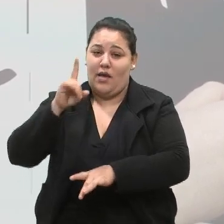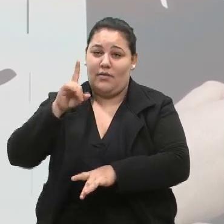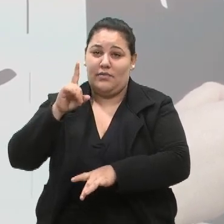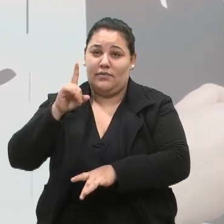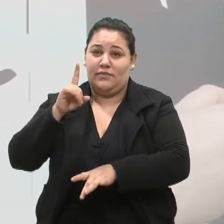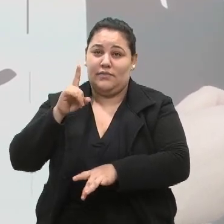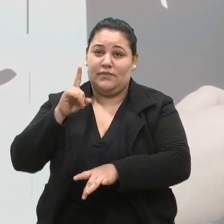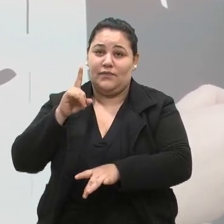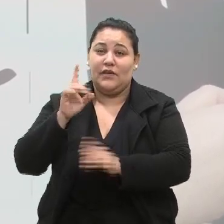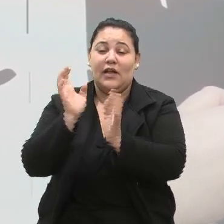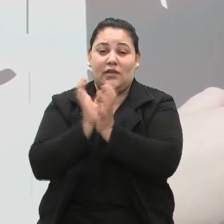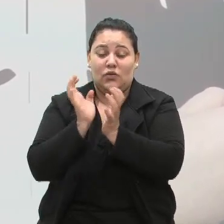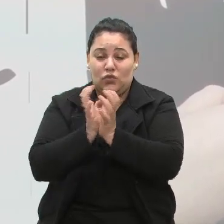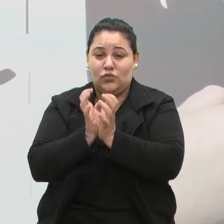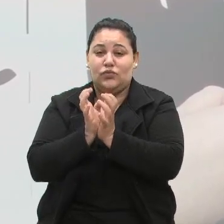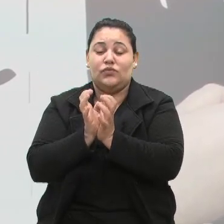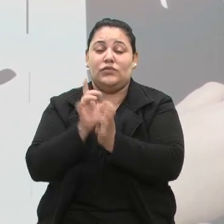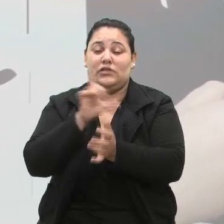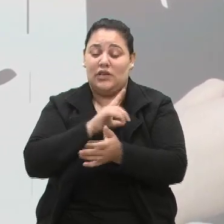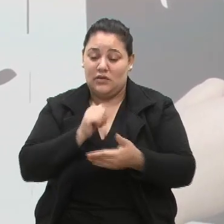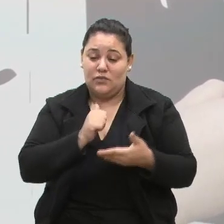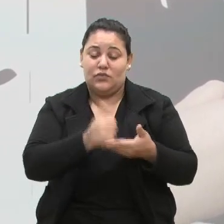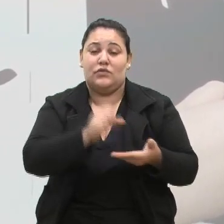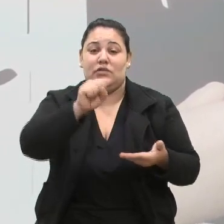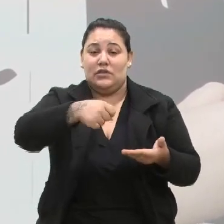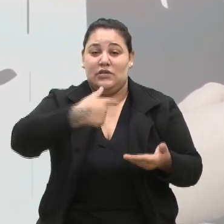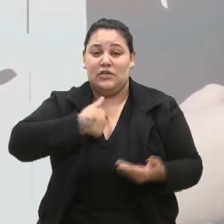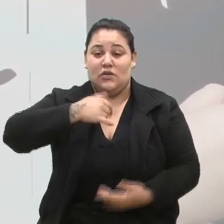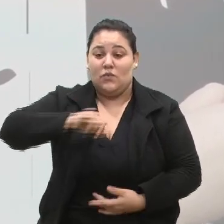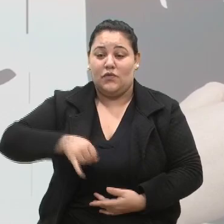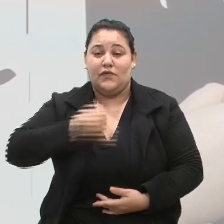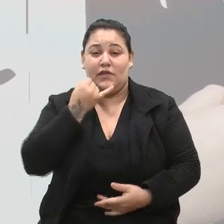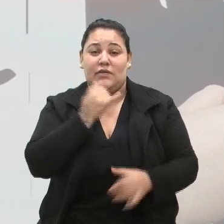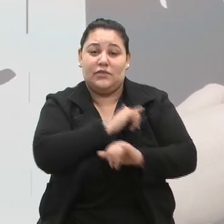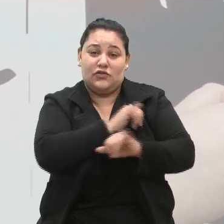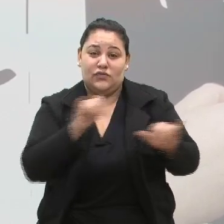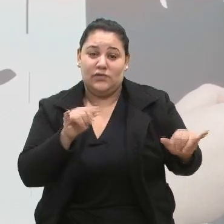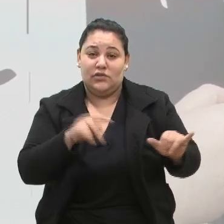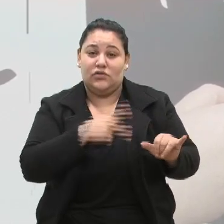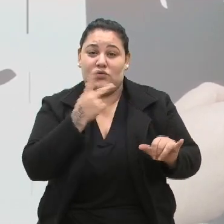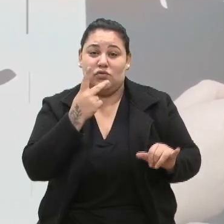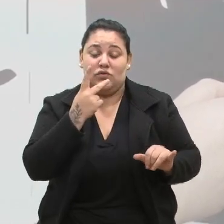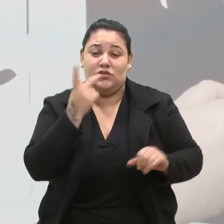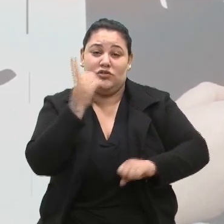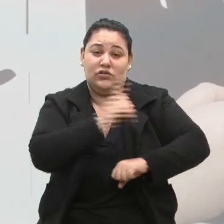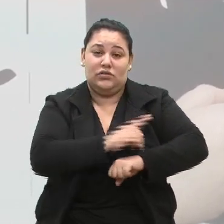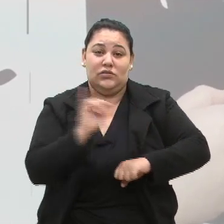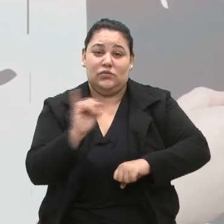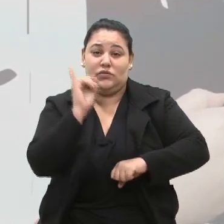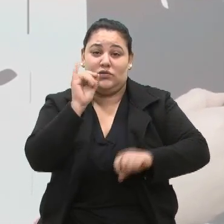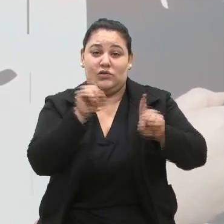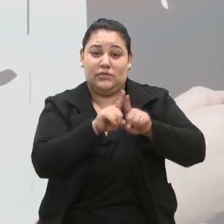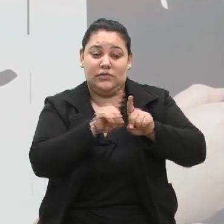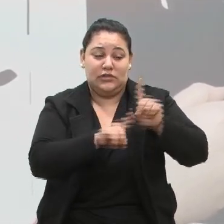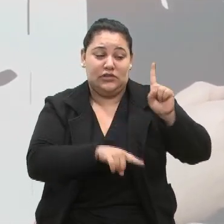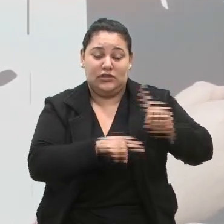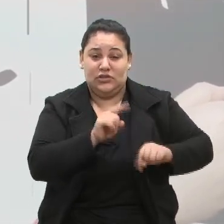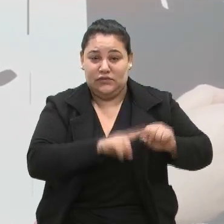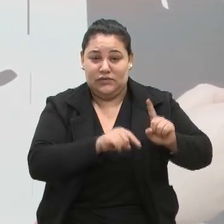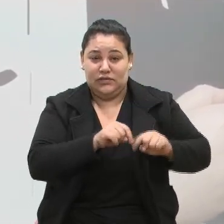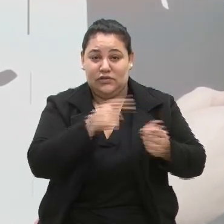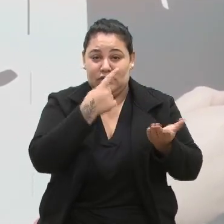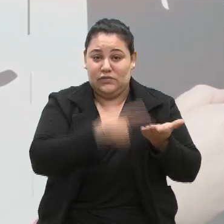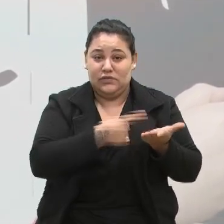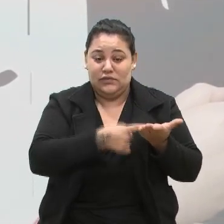que elas têm rede de apoio. E eu aproveitei para divulgar duas datas importantes, já atividades marcadas,